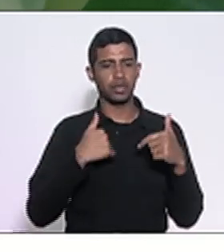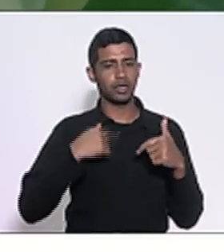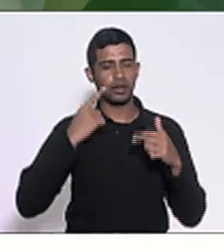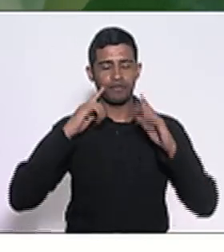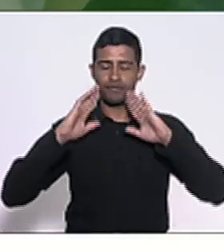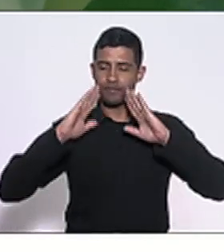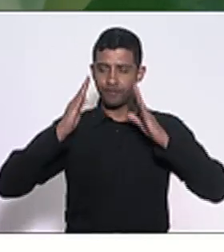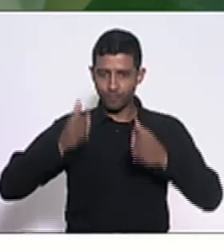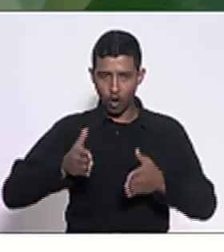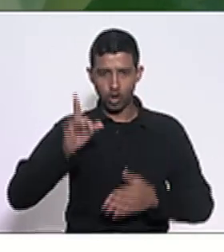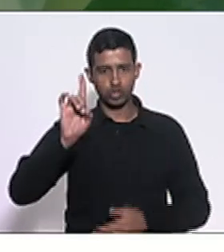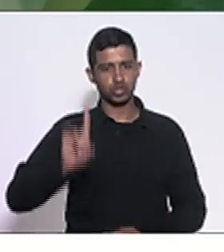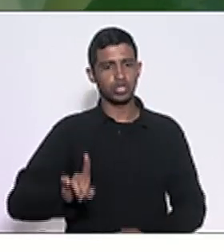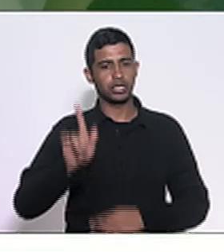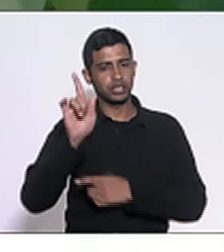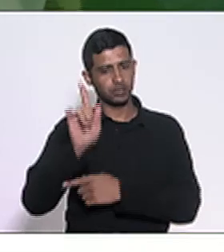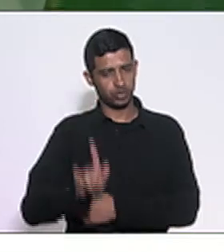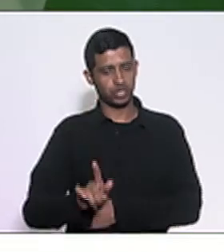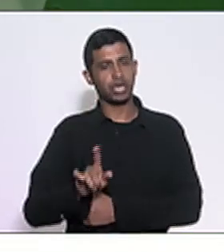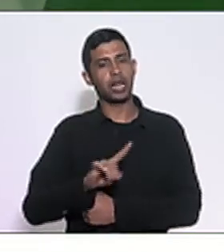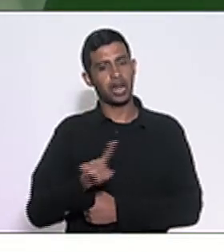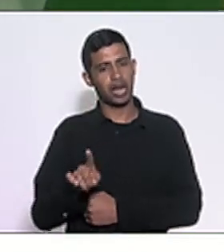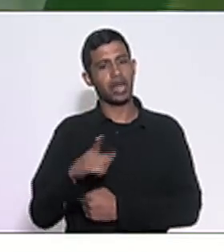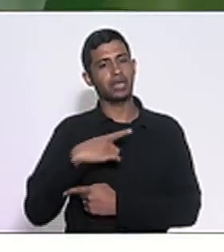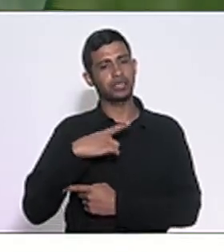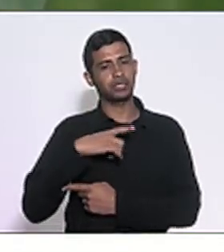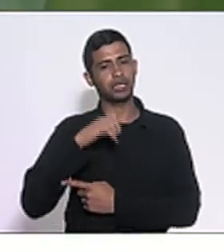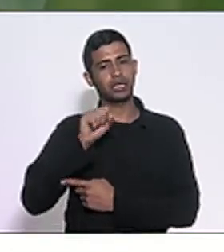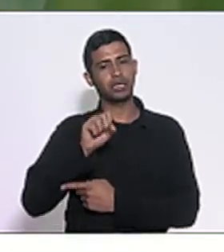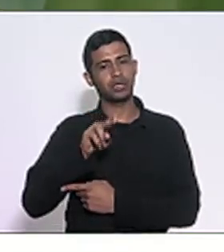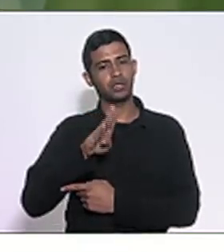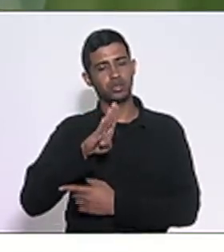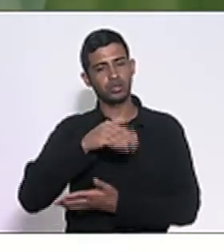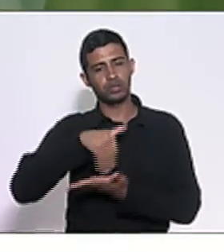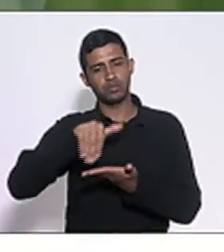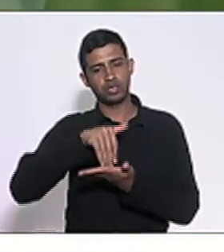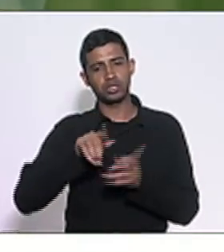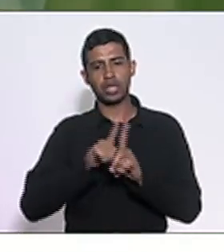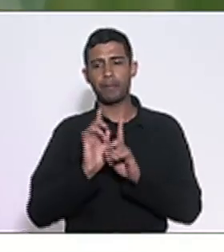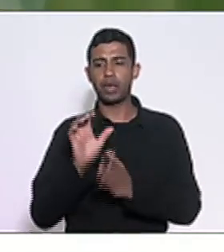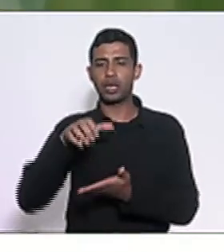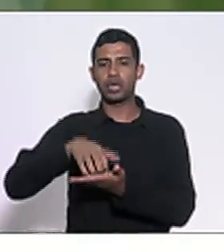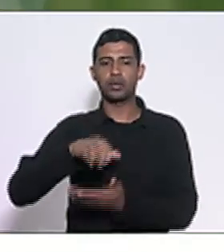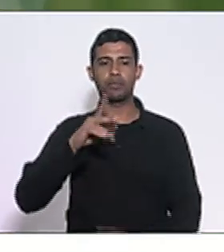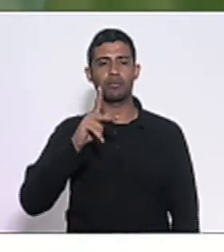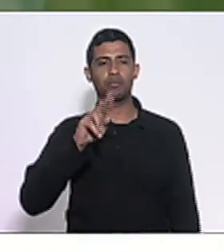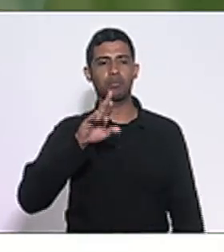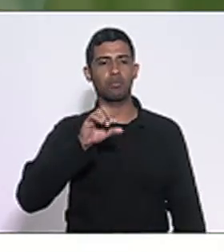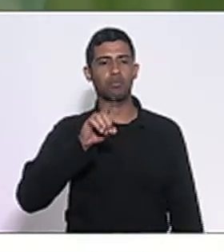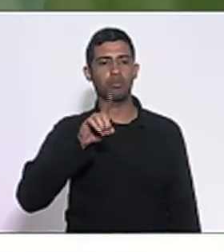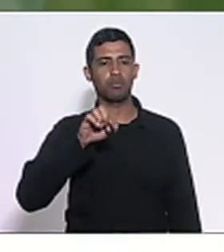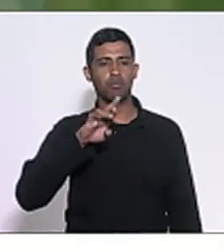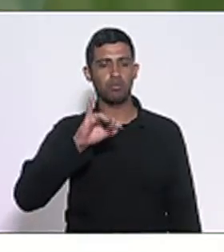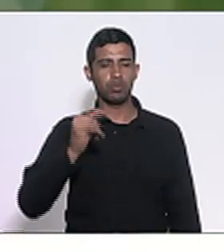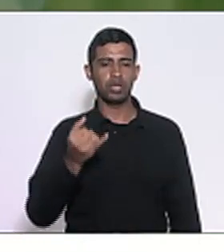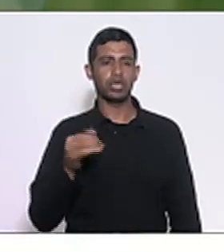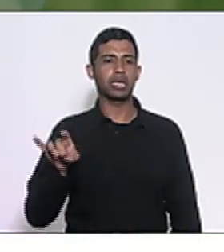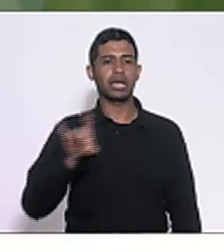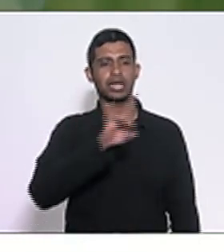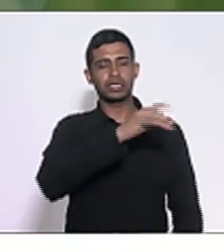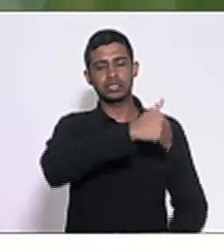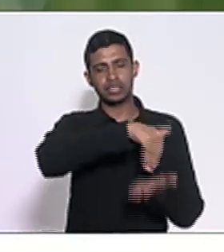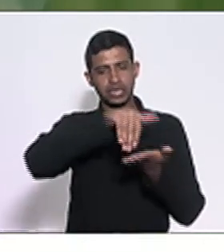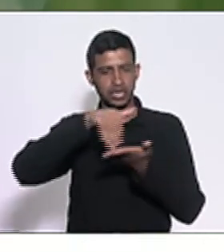direção geral, que é basicamente a subsecretaria, órgão central, que é o Proderj, e os órgãos assessores, que aí seriam cada secretaria,